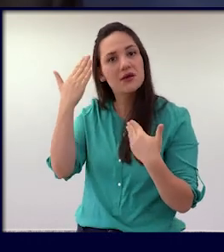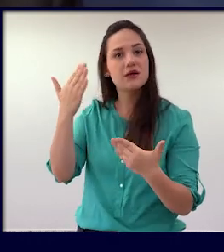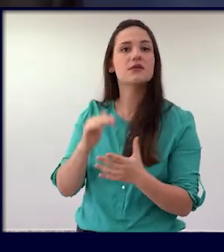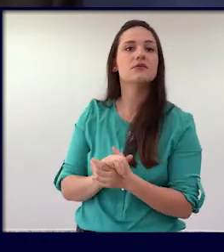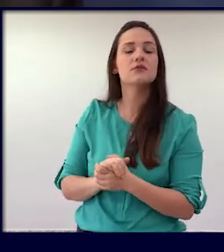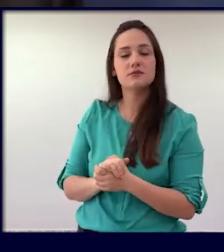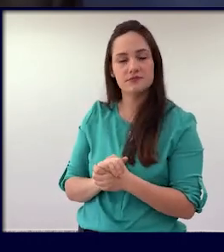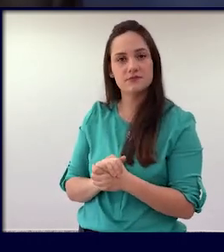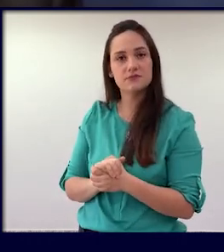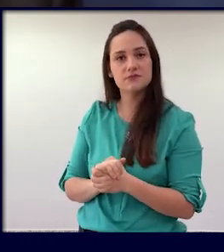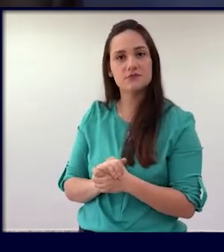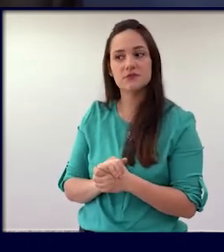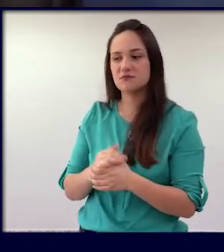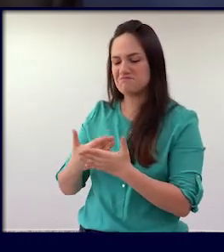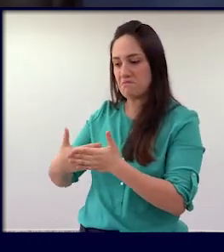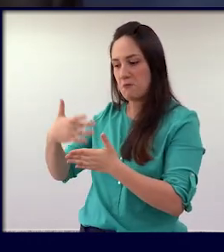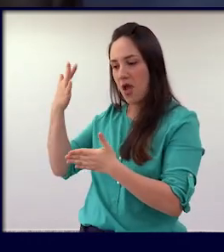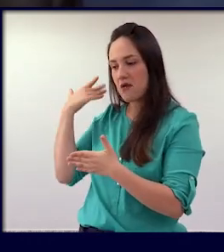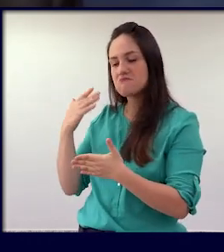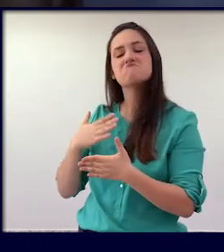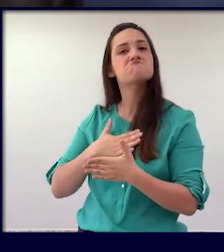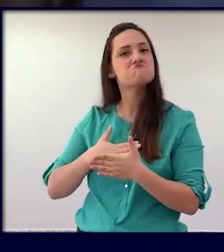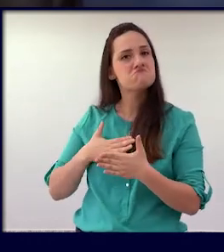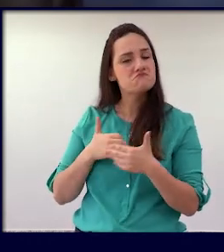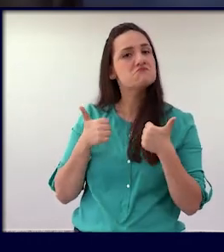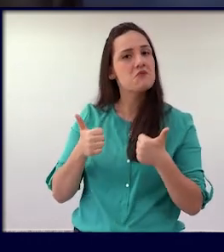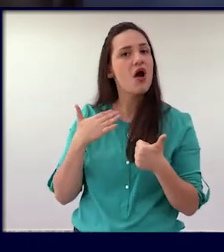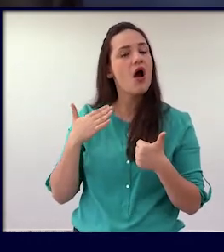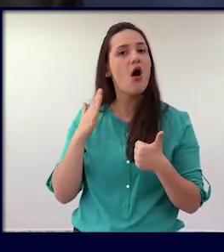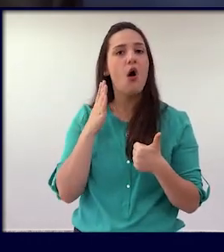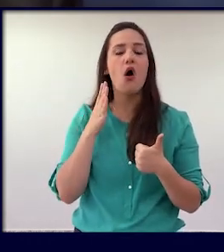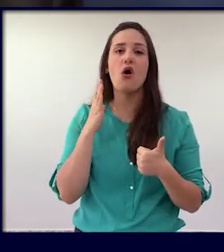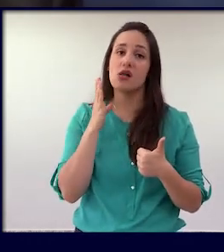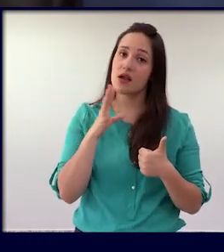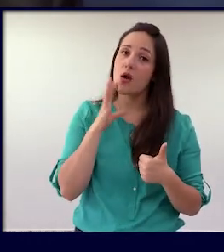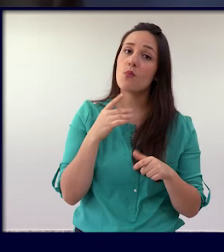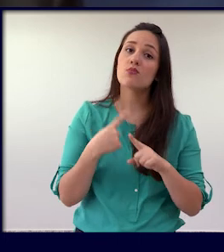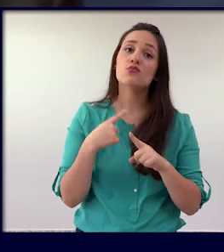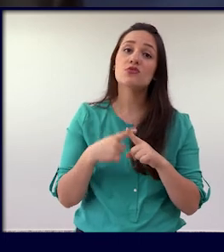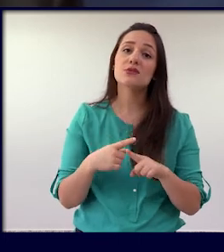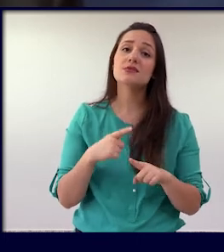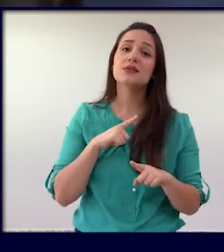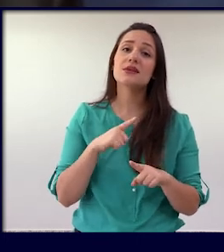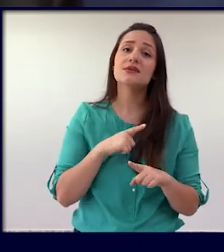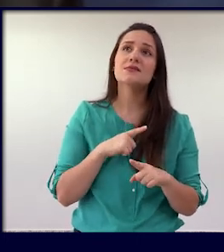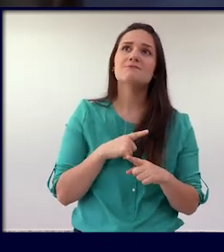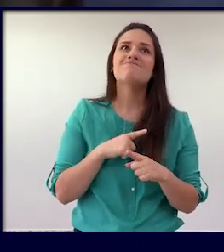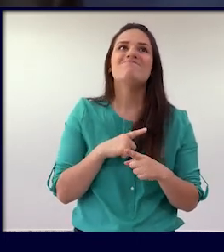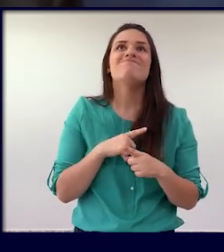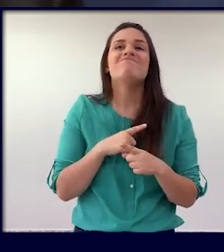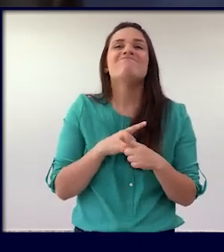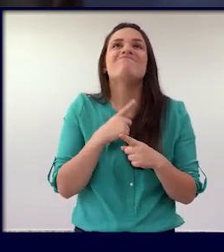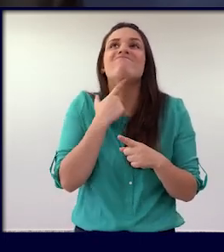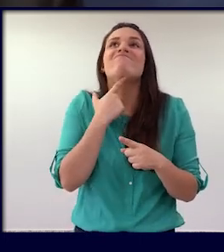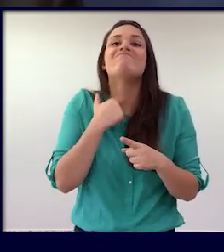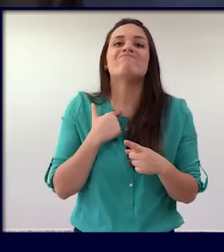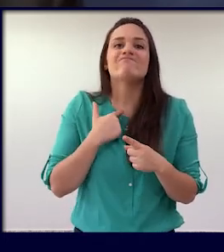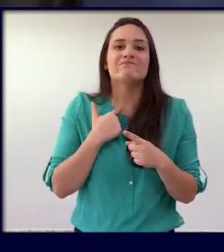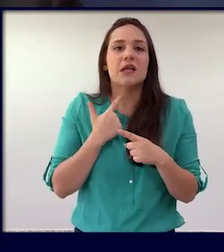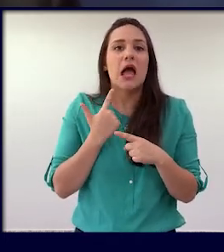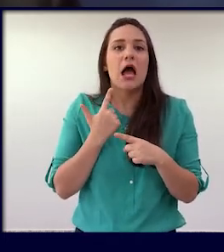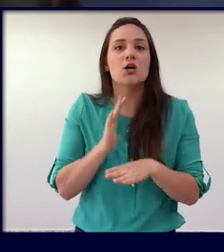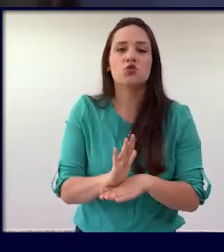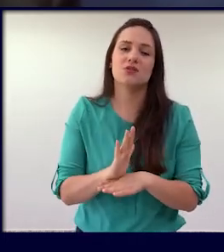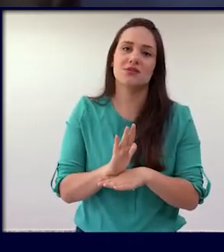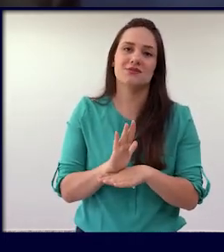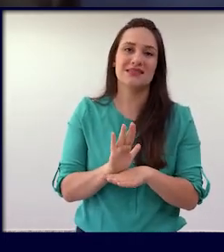muitos depoimentos de pessoas que trabalham há muito tempo e são muito felizes por isso, porque sentem esse prazer, sentem